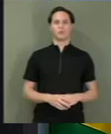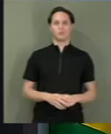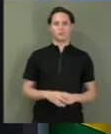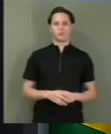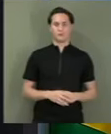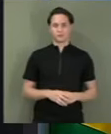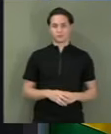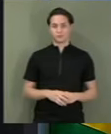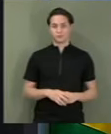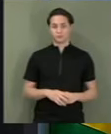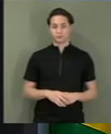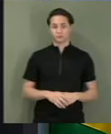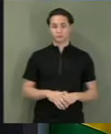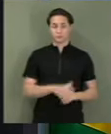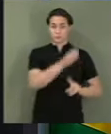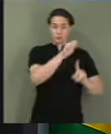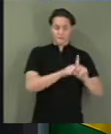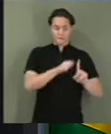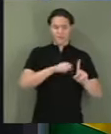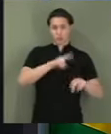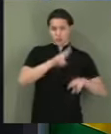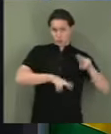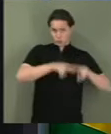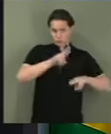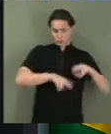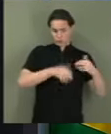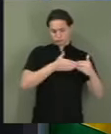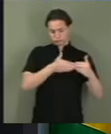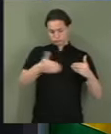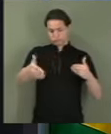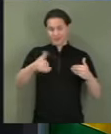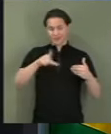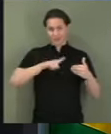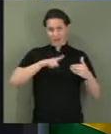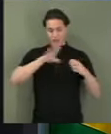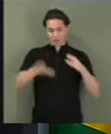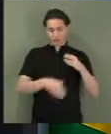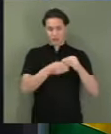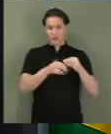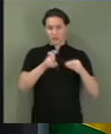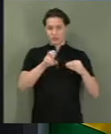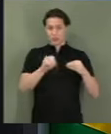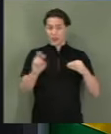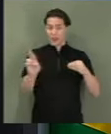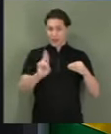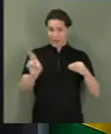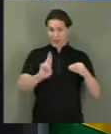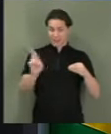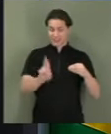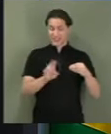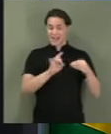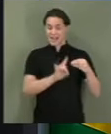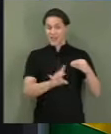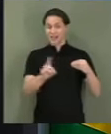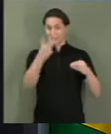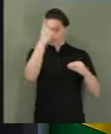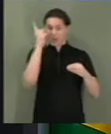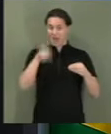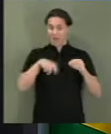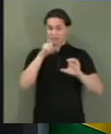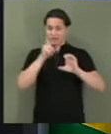a partir de Junho haverá um adicional de 50 Reais paga cada dependente